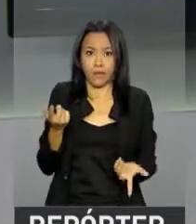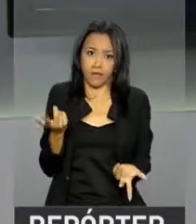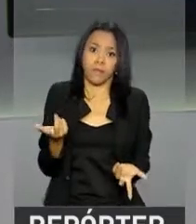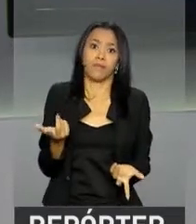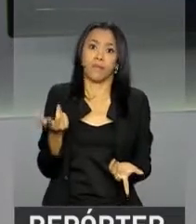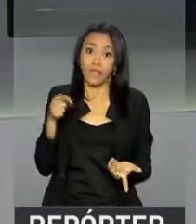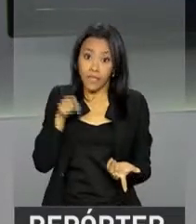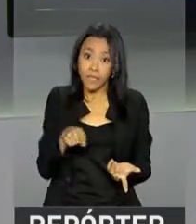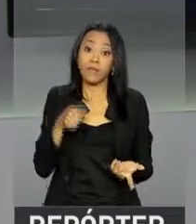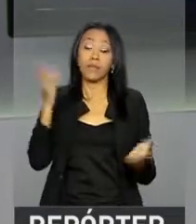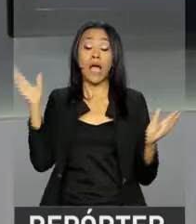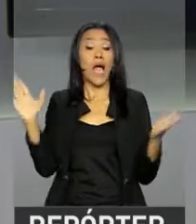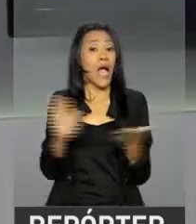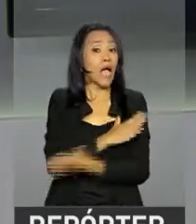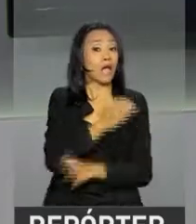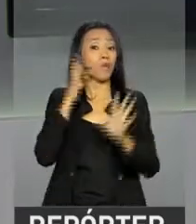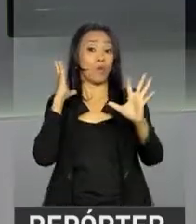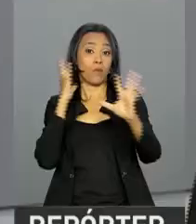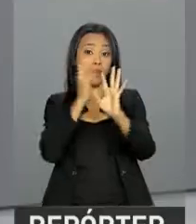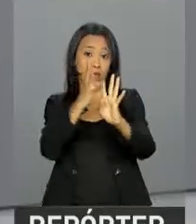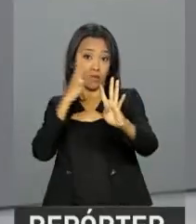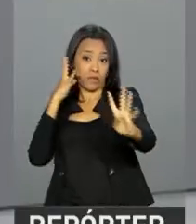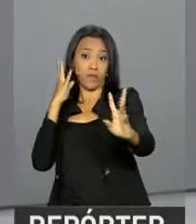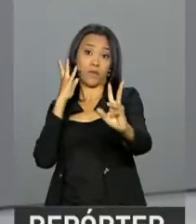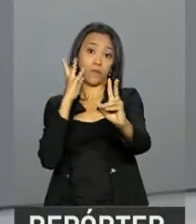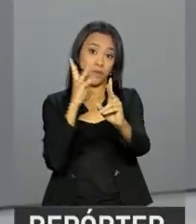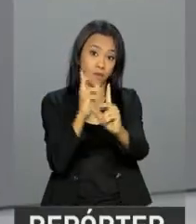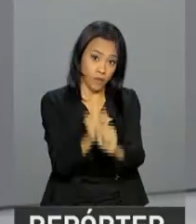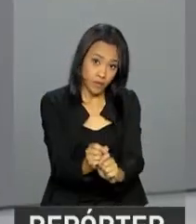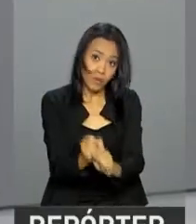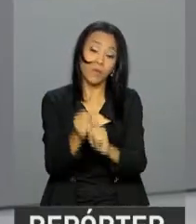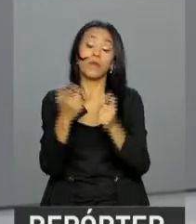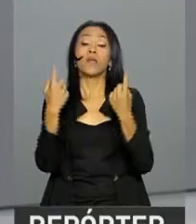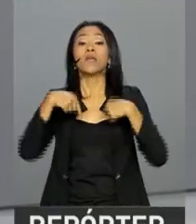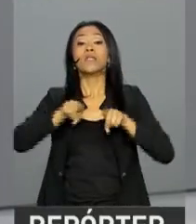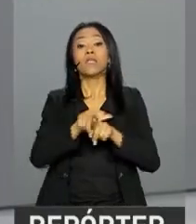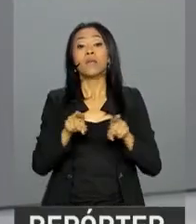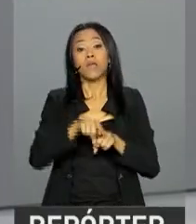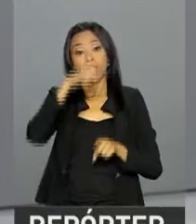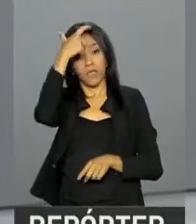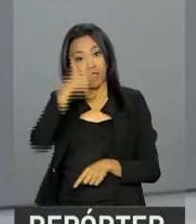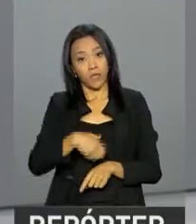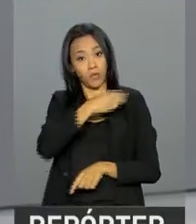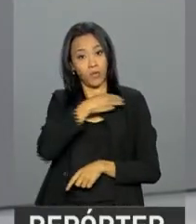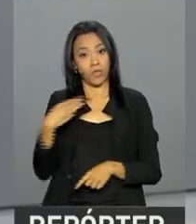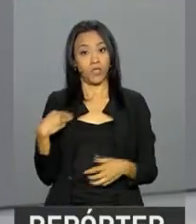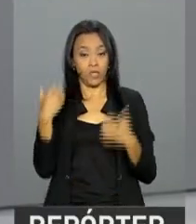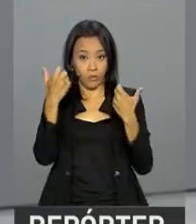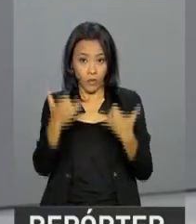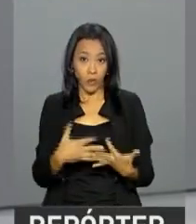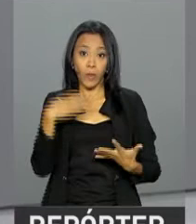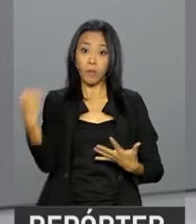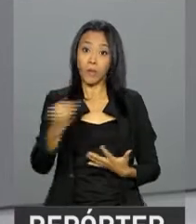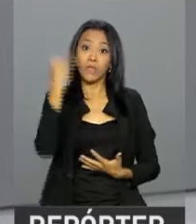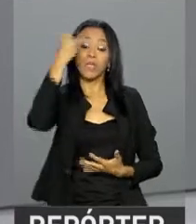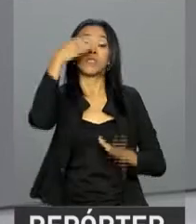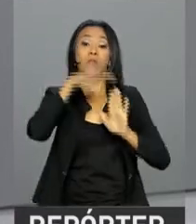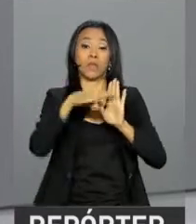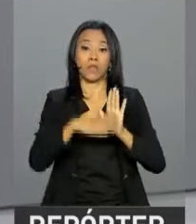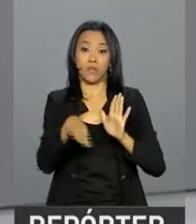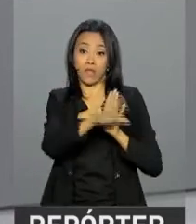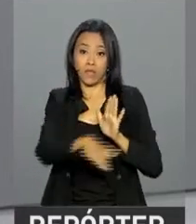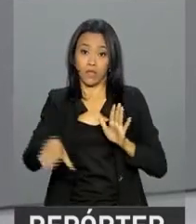praticamente acabou com as filas do programa osmar terra destacou ainda a importância do programa criança feliz que